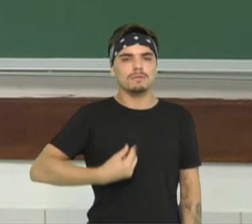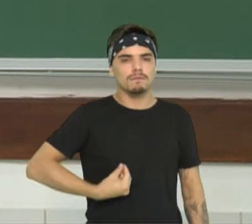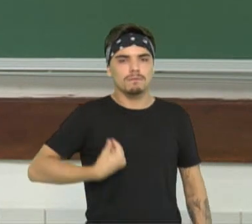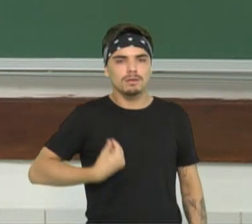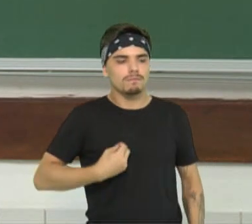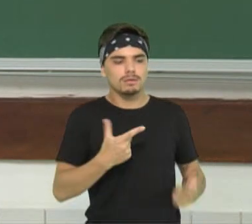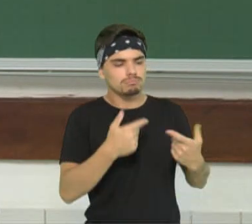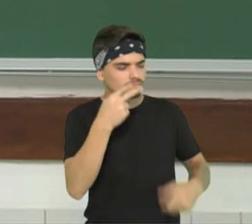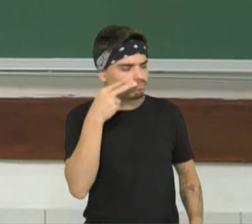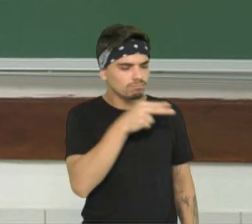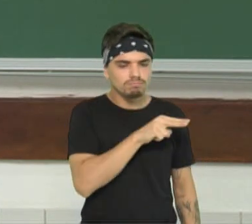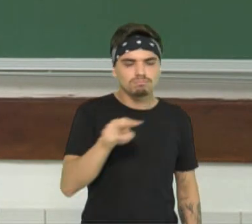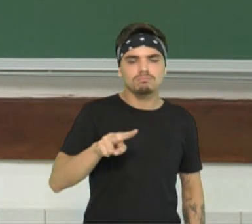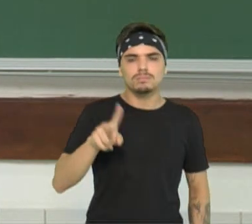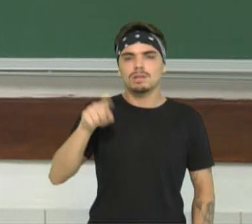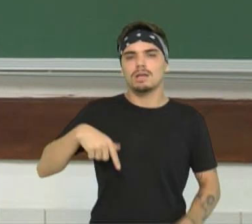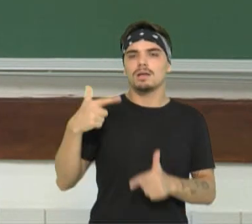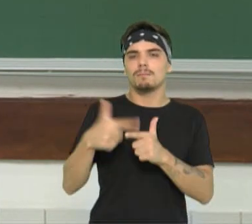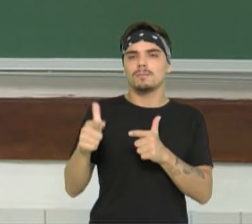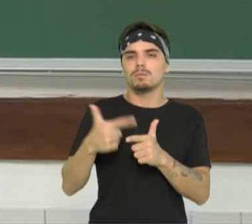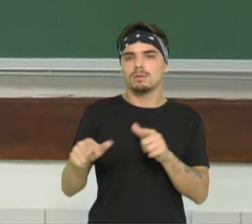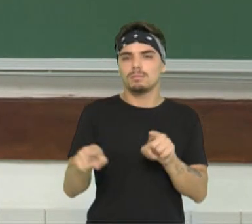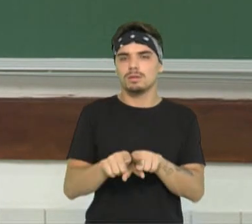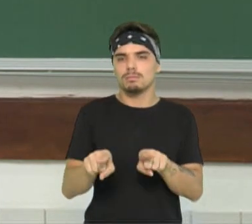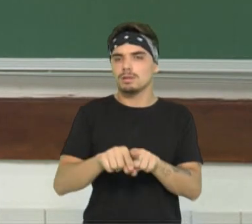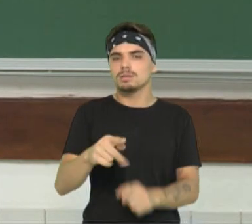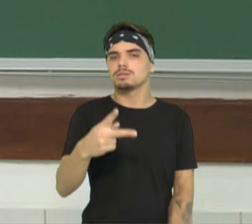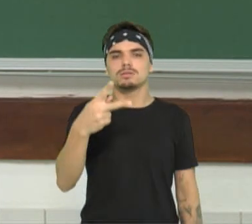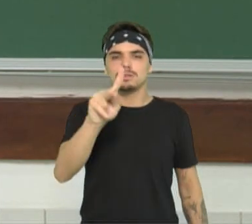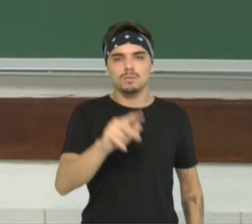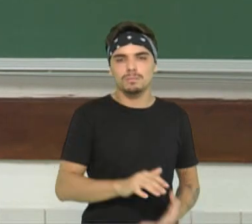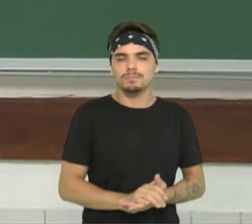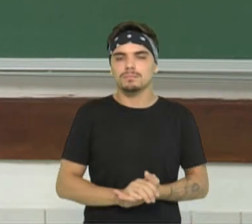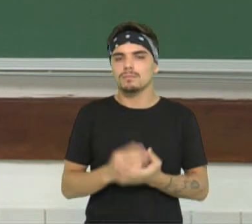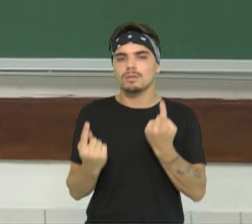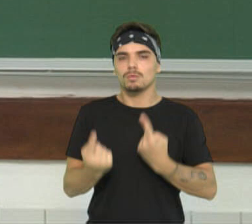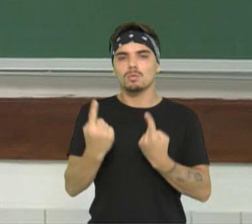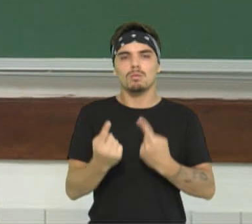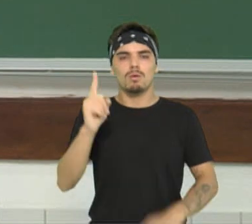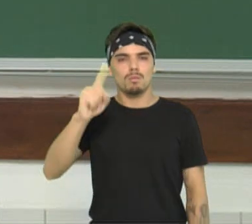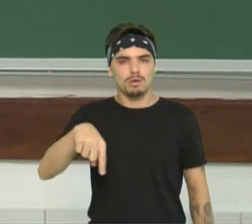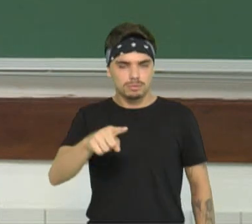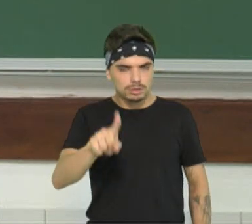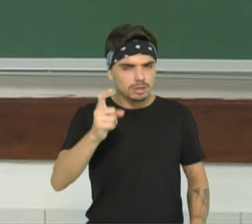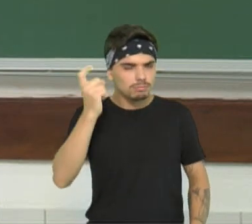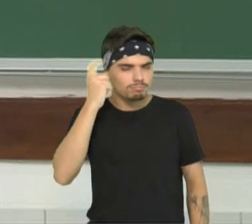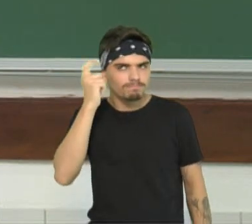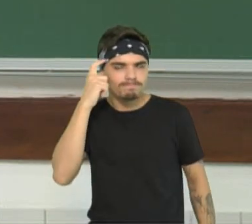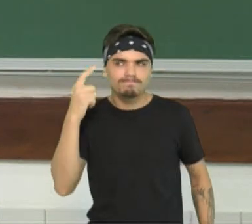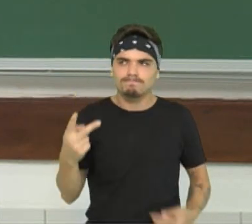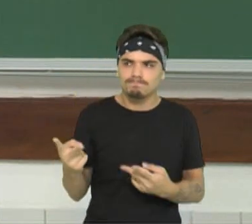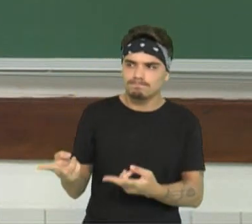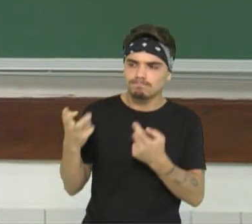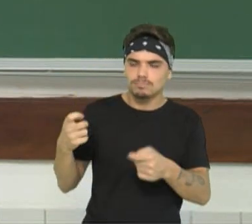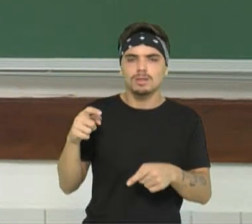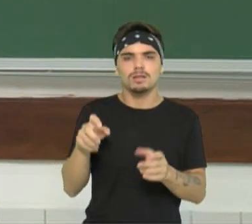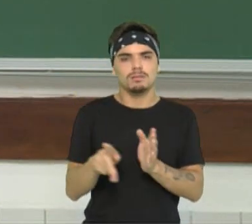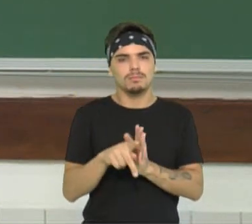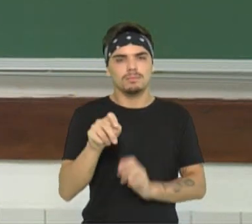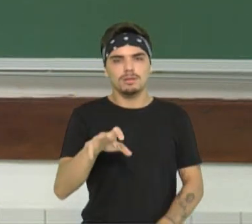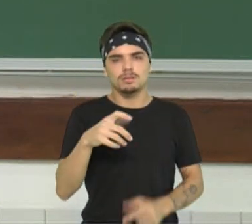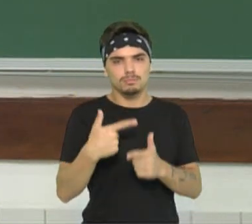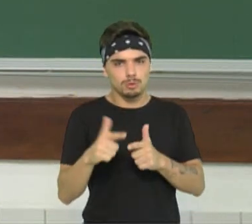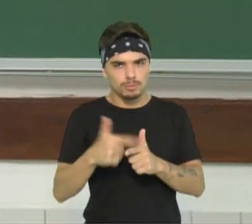porque eles são problemas também seus? Quais seriam? Você já parou para perceber esses